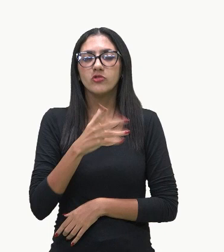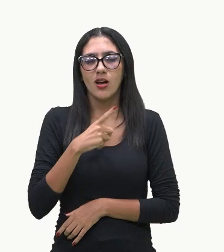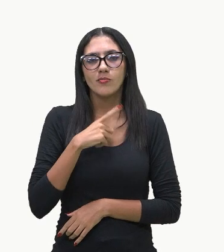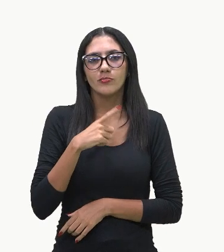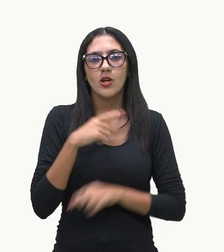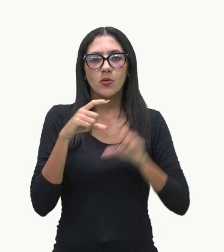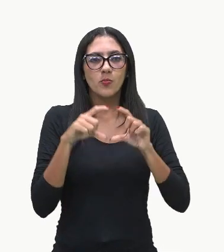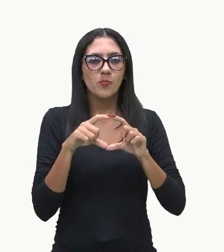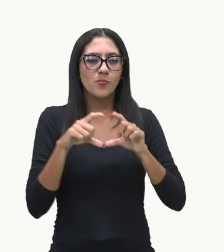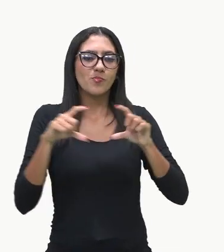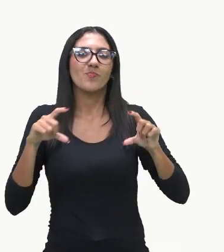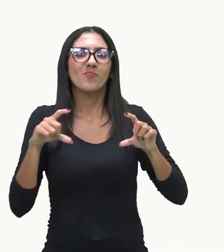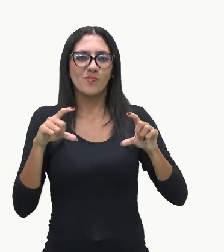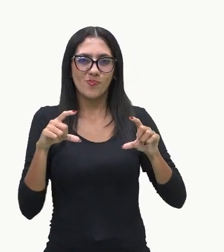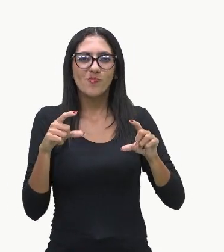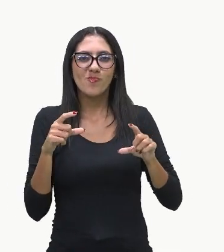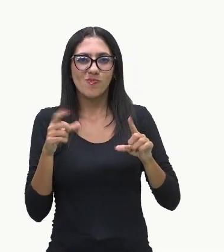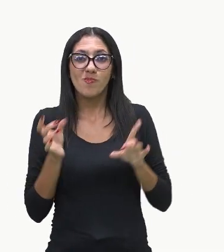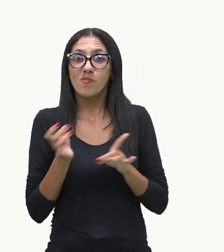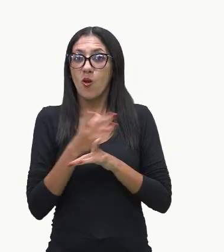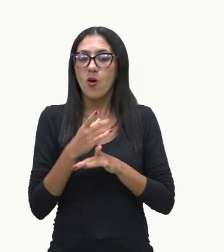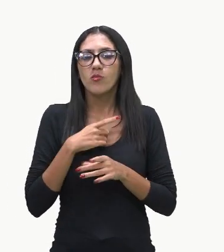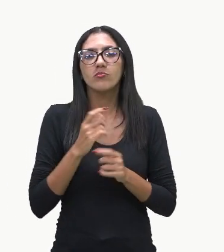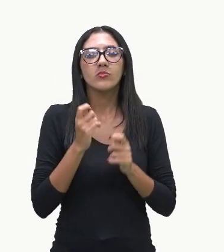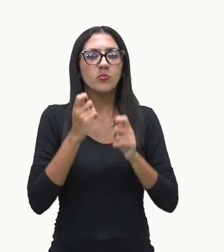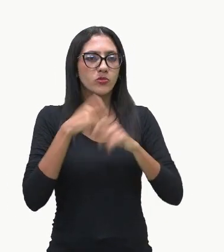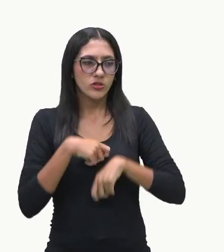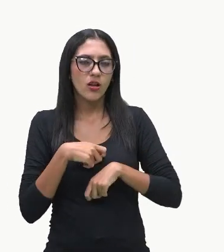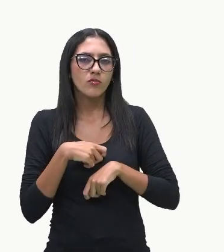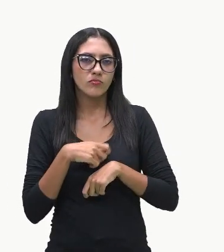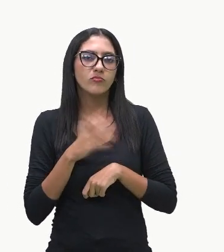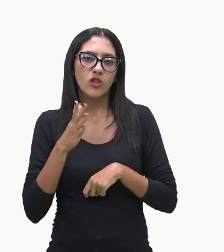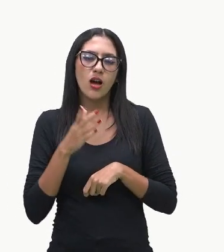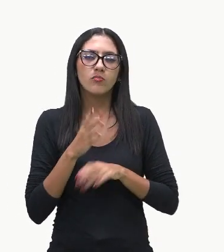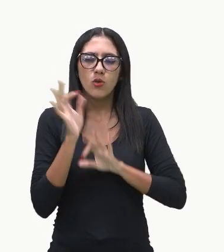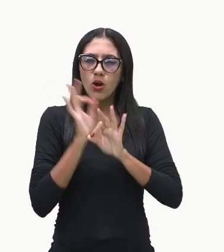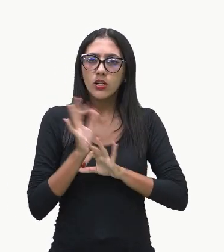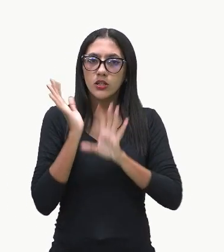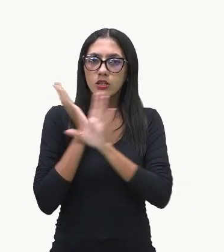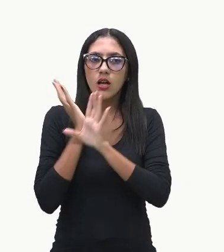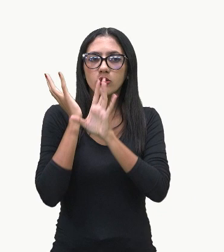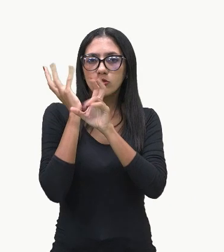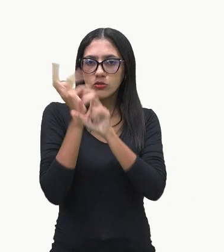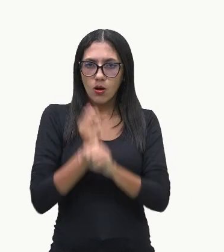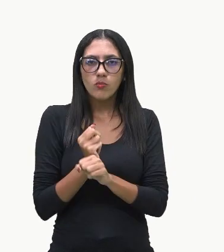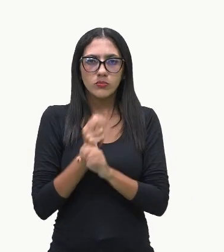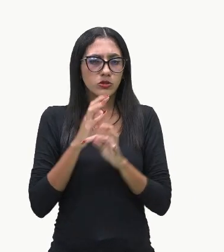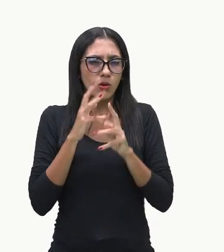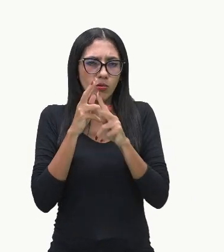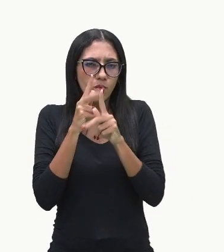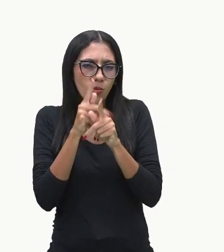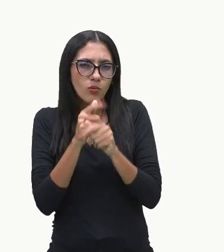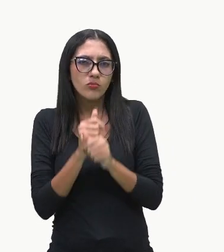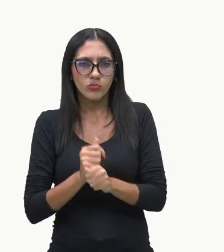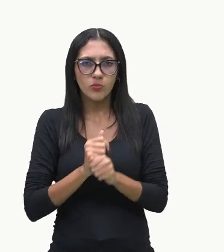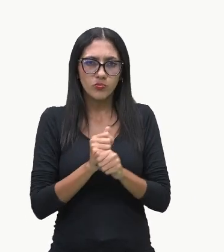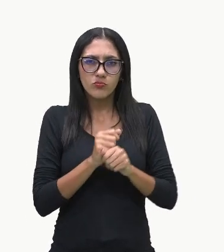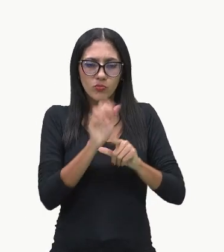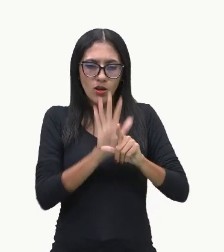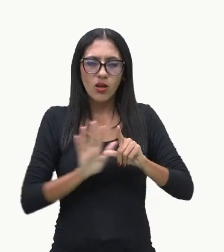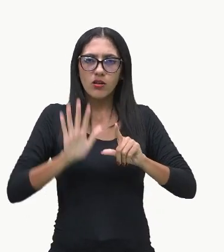já pronta e acabada, tá? Para se calcular a soma de todos os ângulos